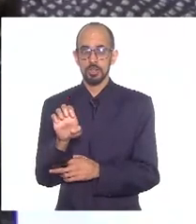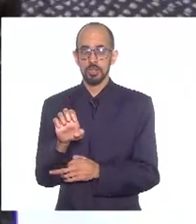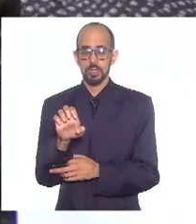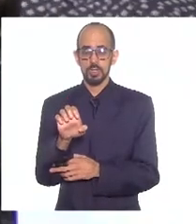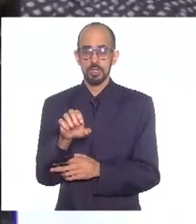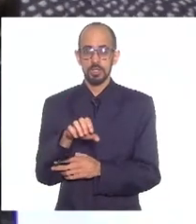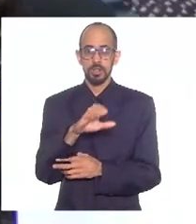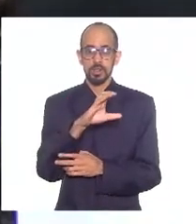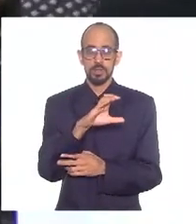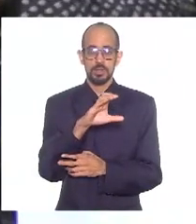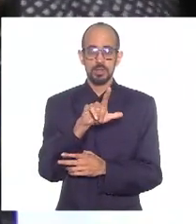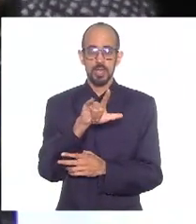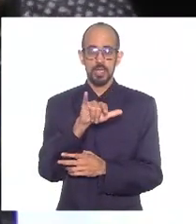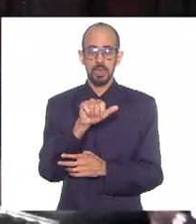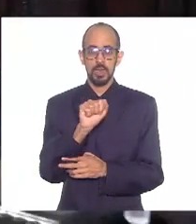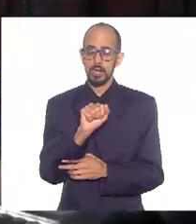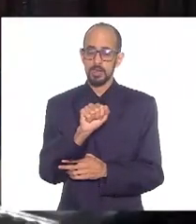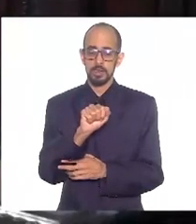Célia,